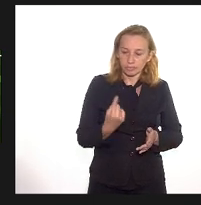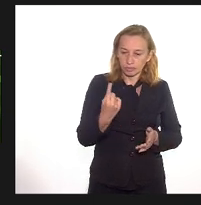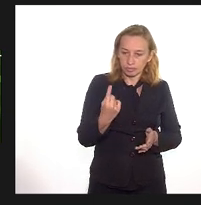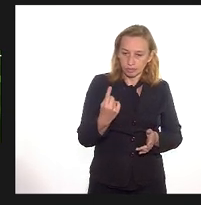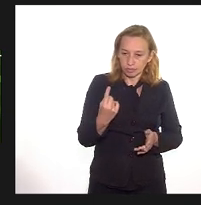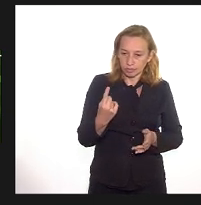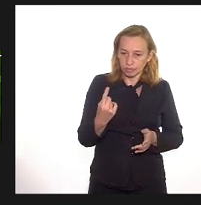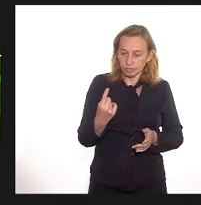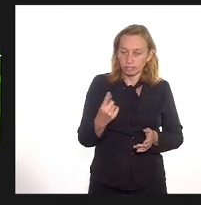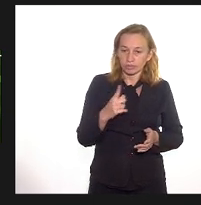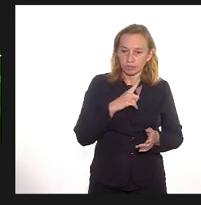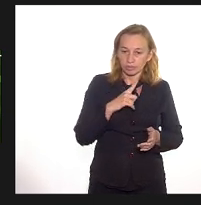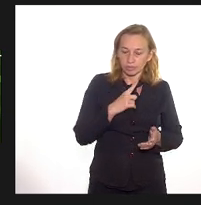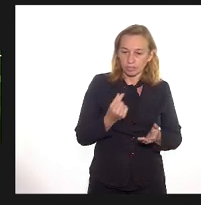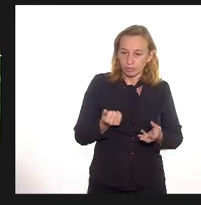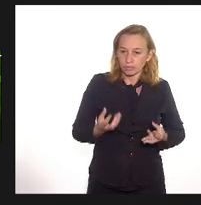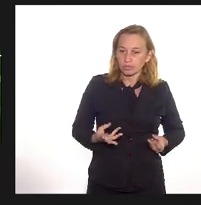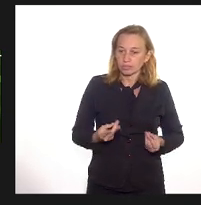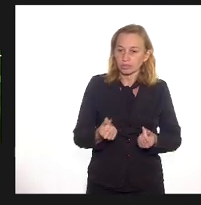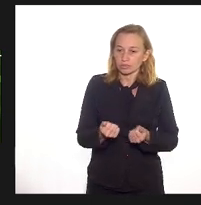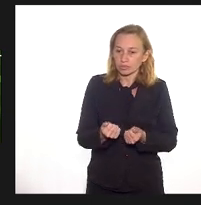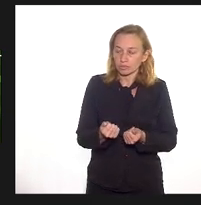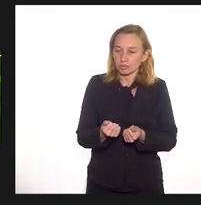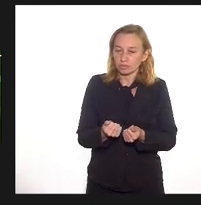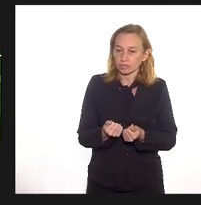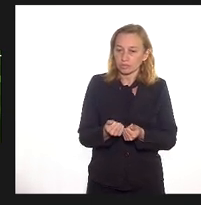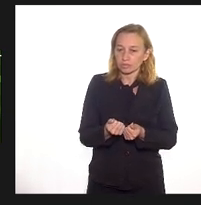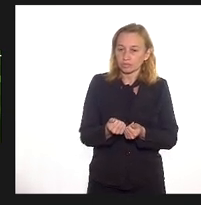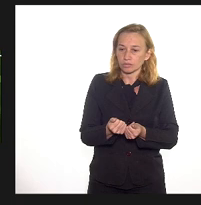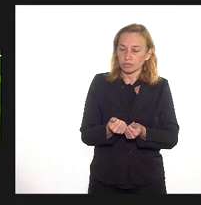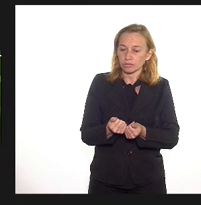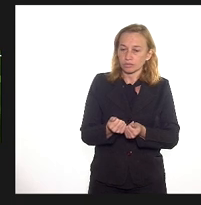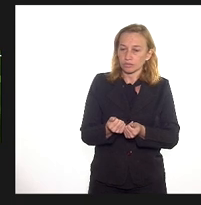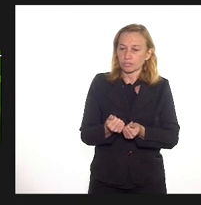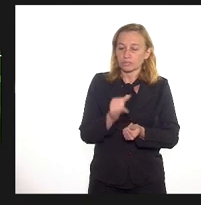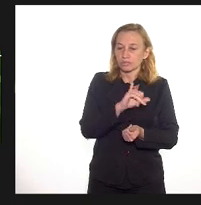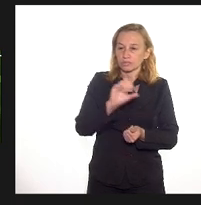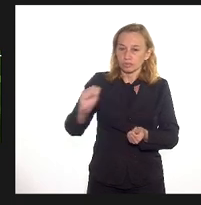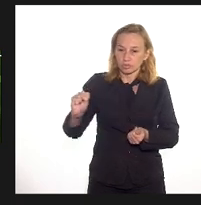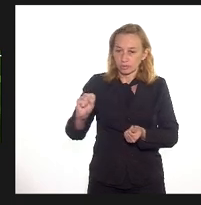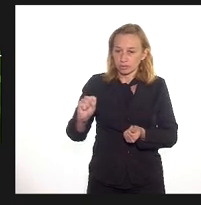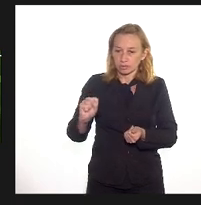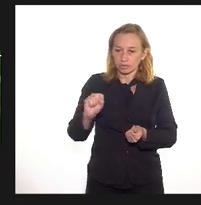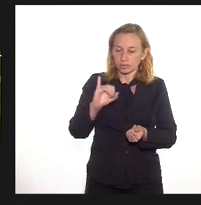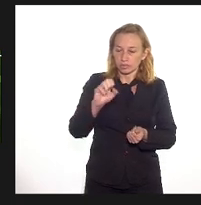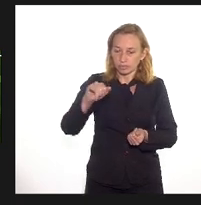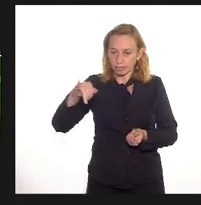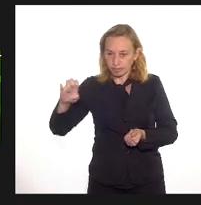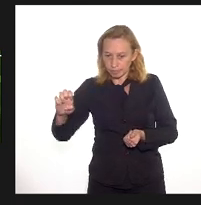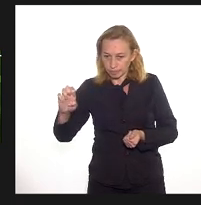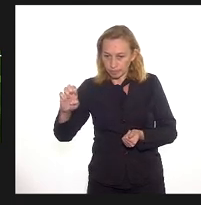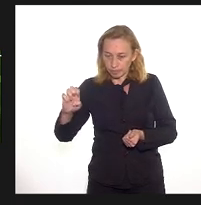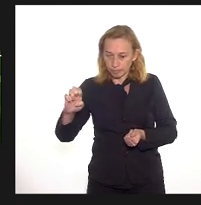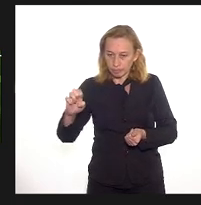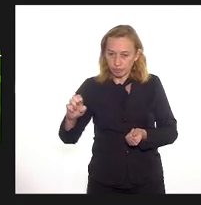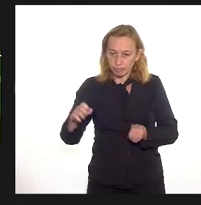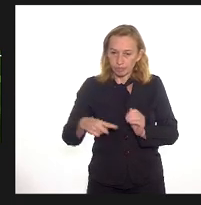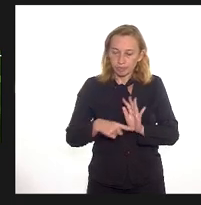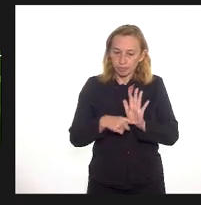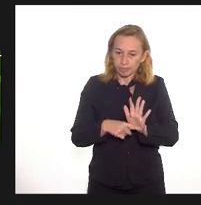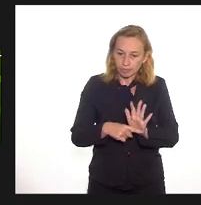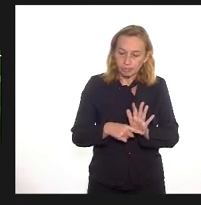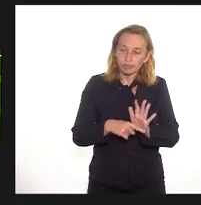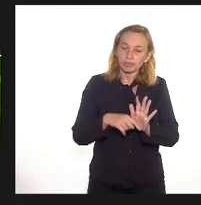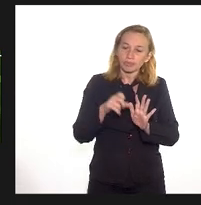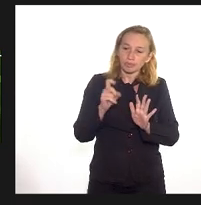relação à parte do custo de aquisição, um imposto recuperável, o ICMS ele é, em regra, recuperável, ou seja, há uma alíquota